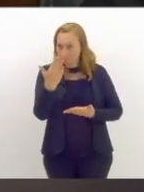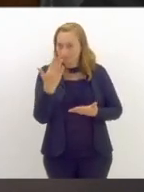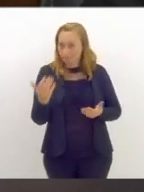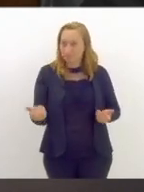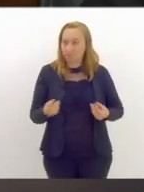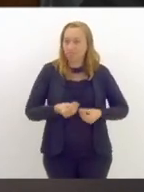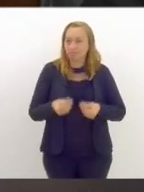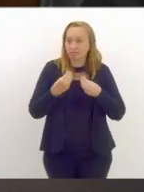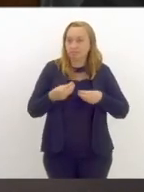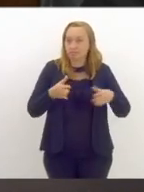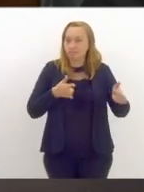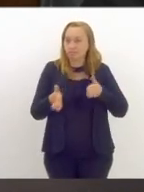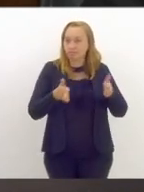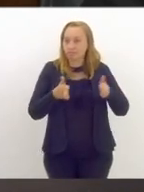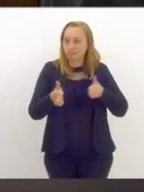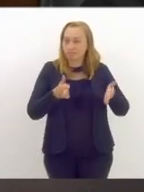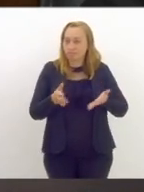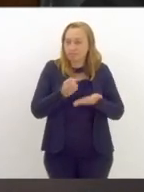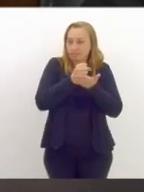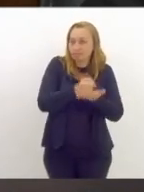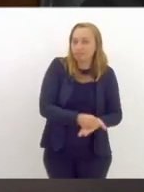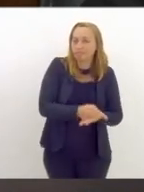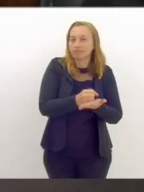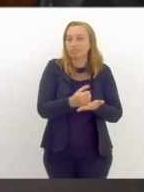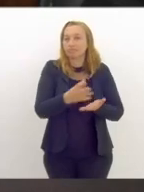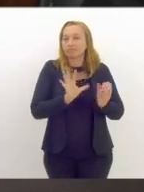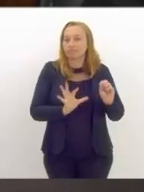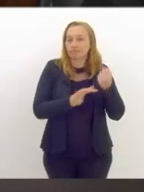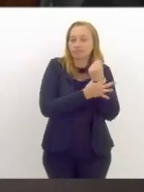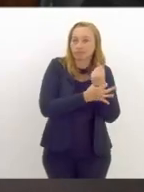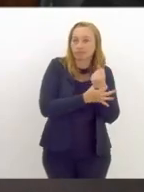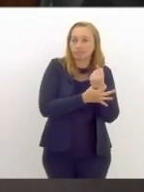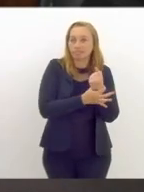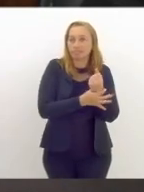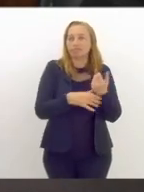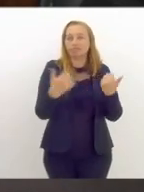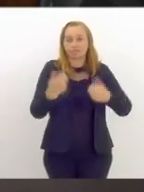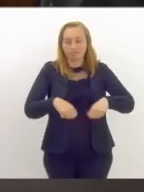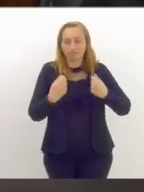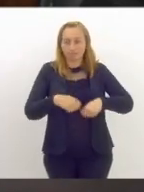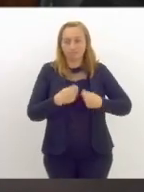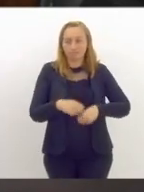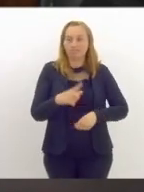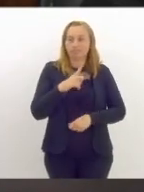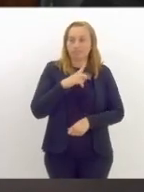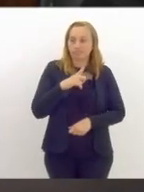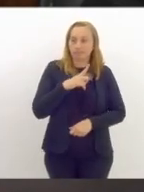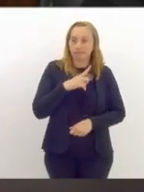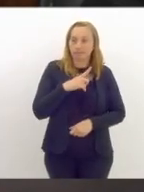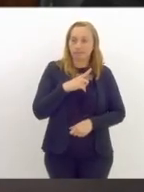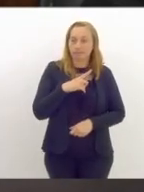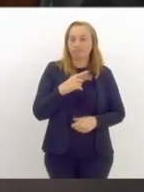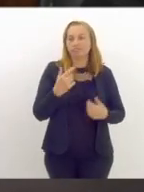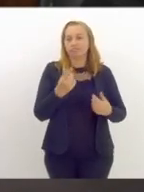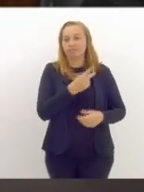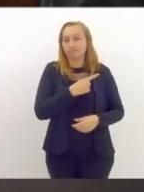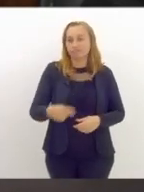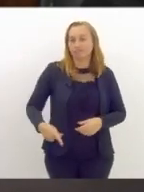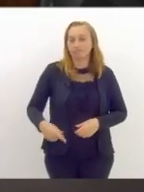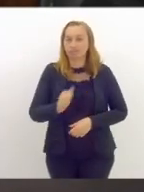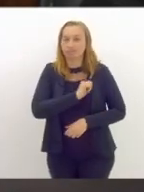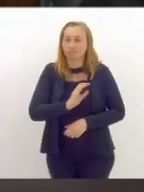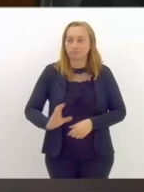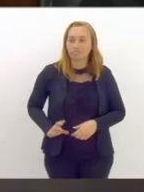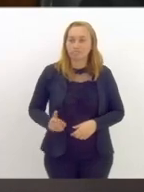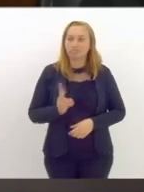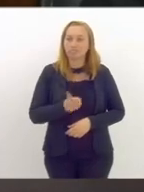nos dado um período de estabilidade e de segurança, que a gente precisava disso. E, presidente André Siciliano,